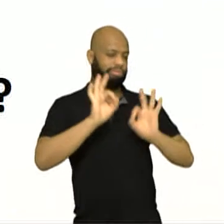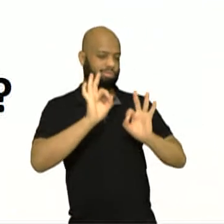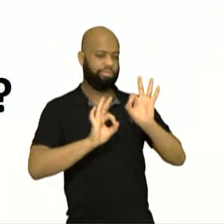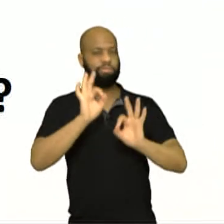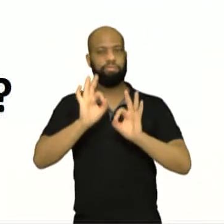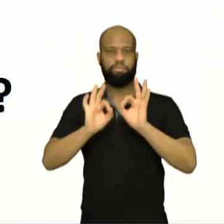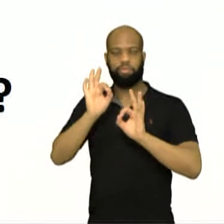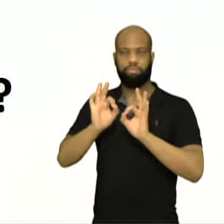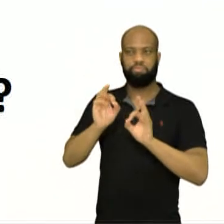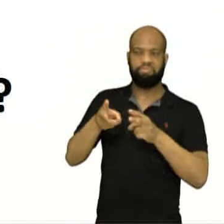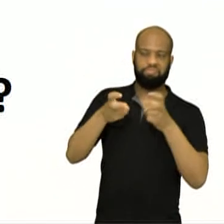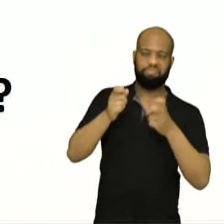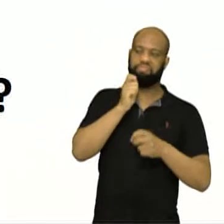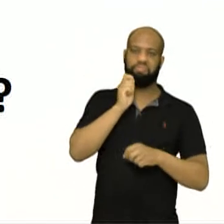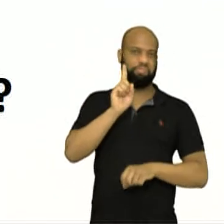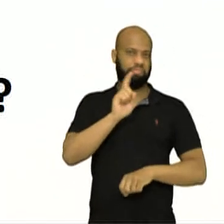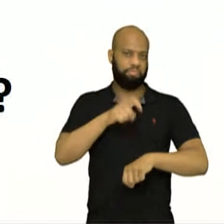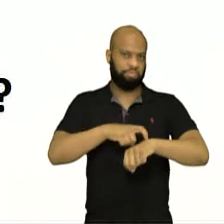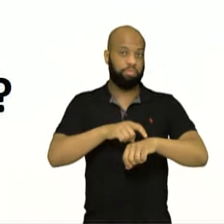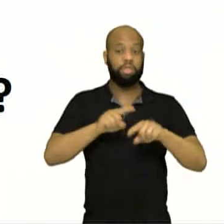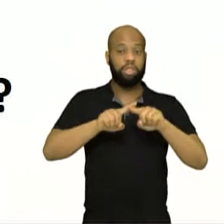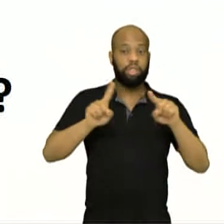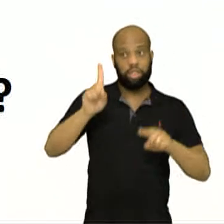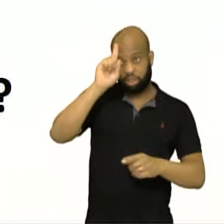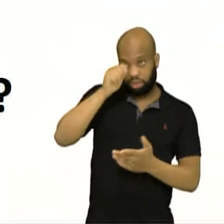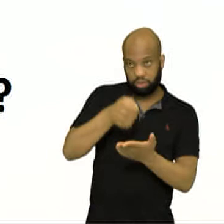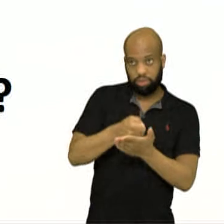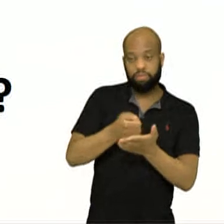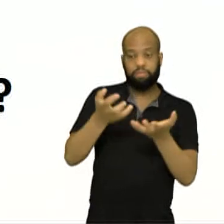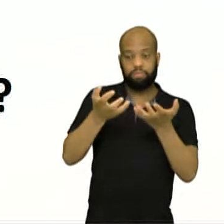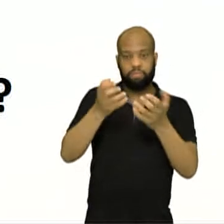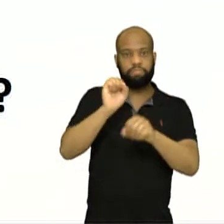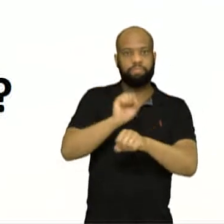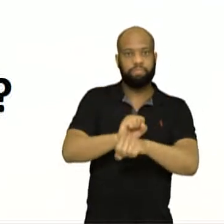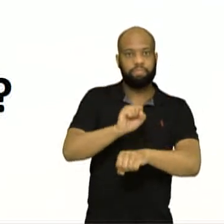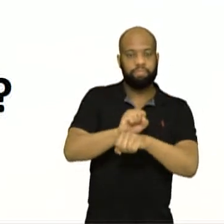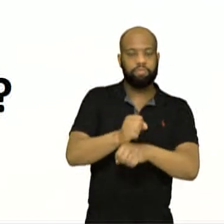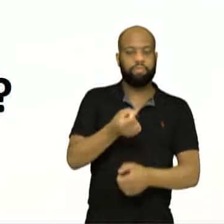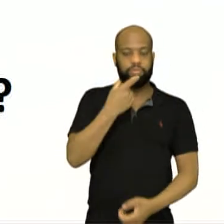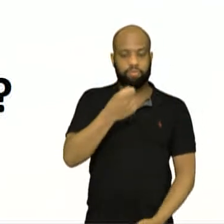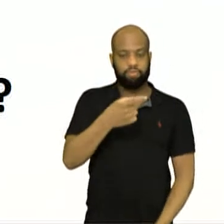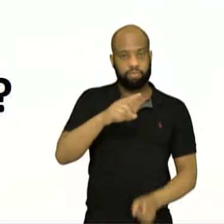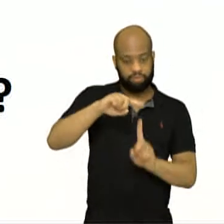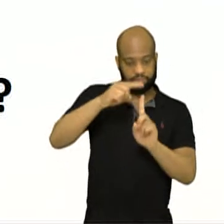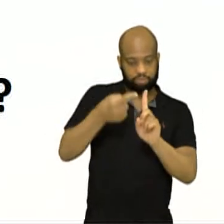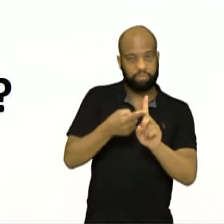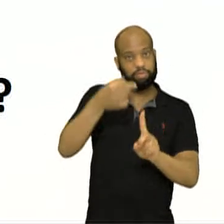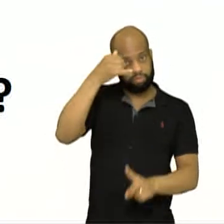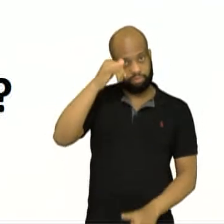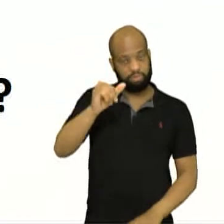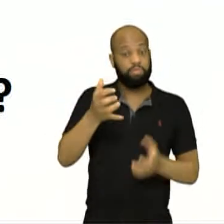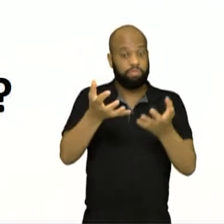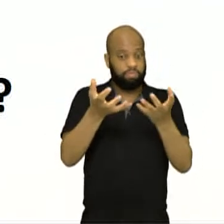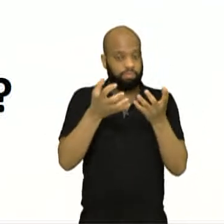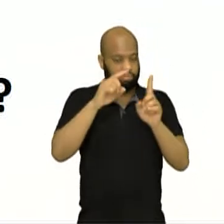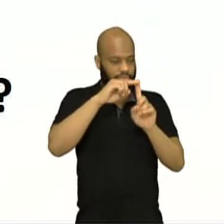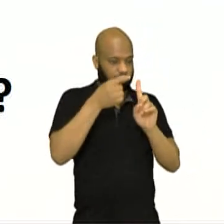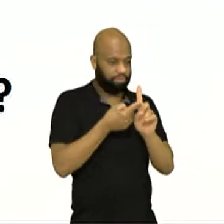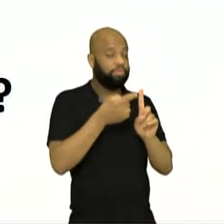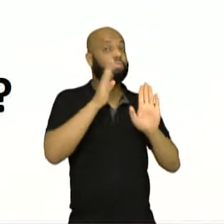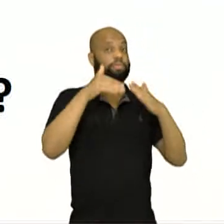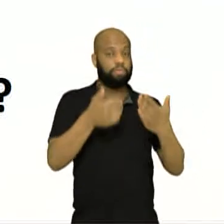que não era a hora ainda. Porém, né, ela decidiu parar de tomar anticoncepcional com o intuito de engravidar. Aí seu